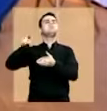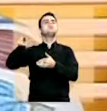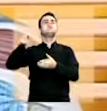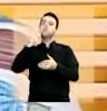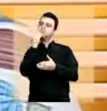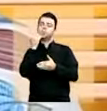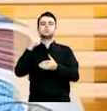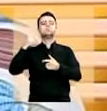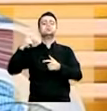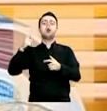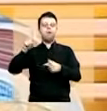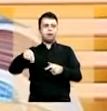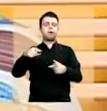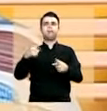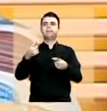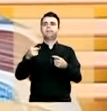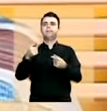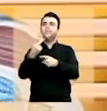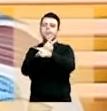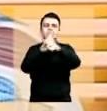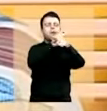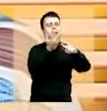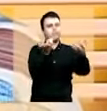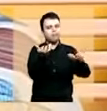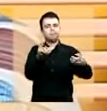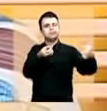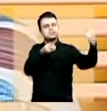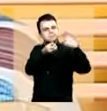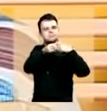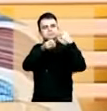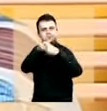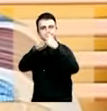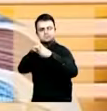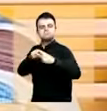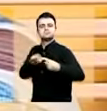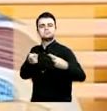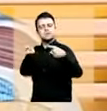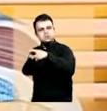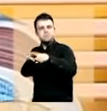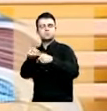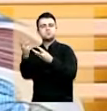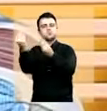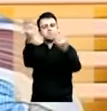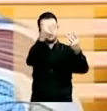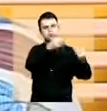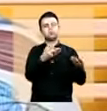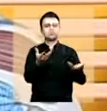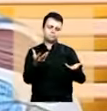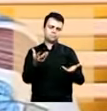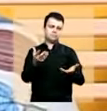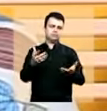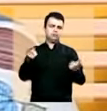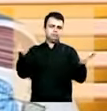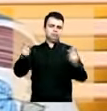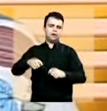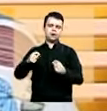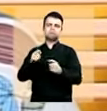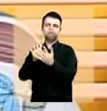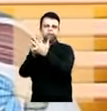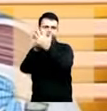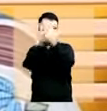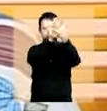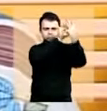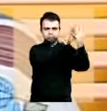arrecadação, né, de procurar parceiros, colaboradores, para que a gente possa formar essa rede,